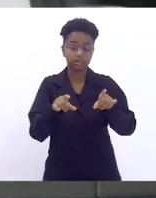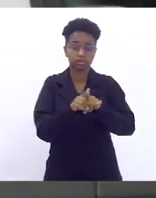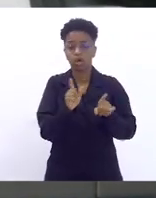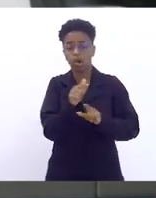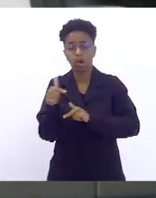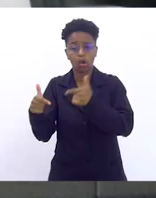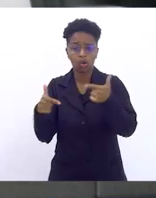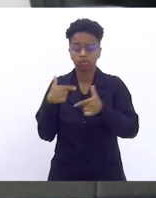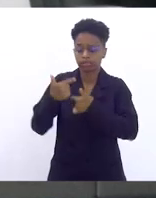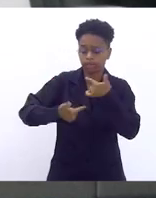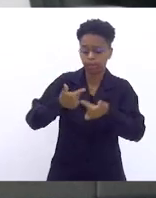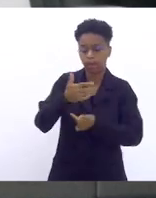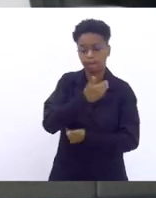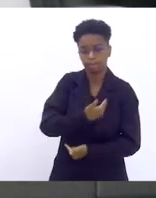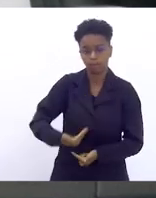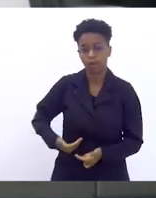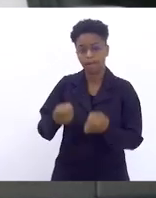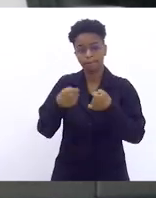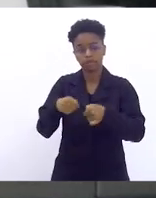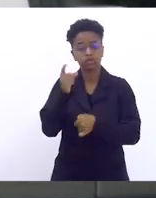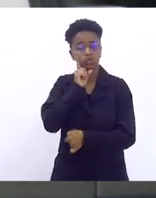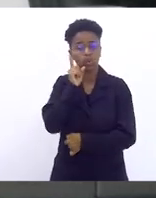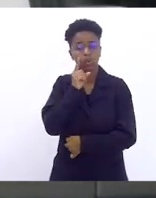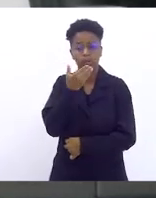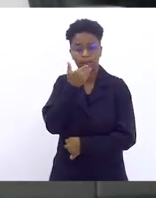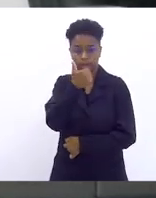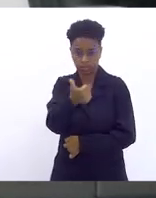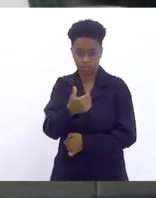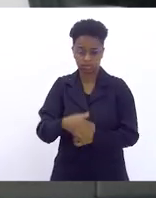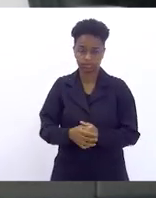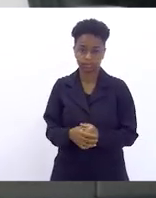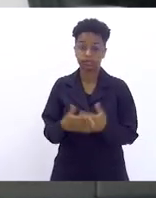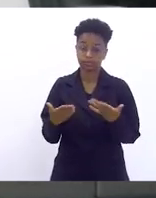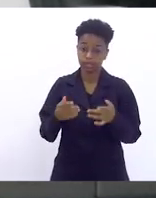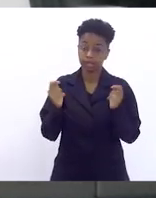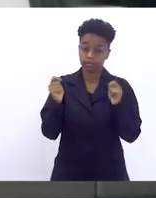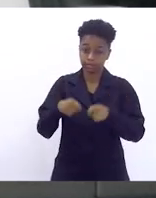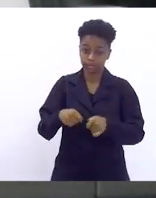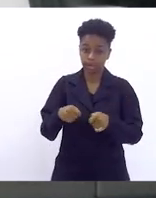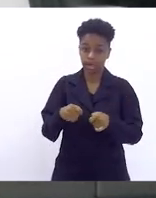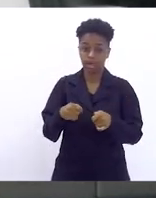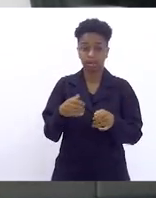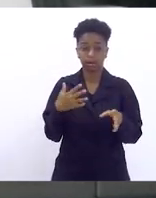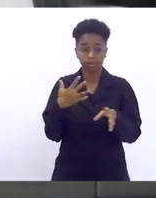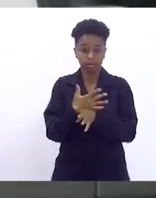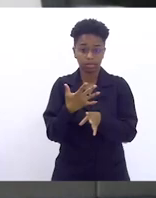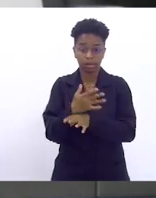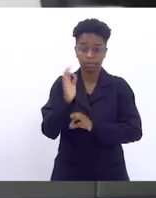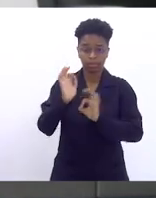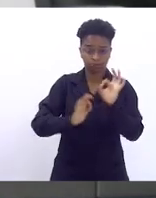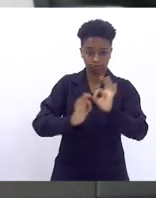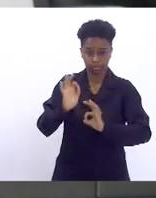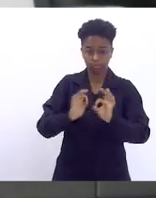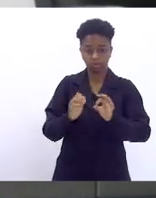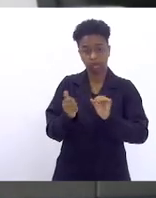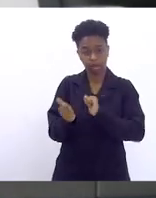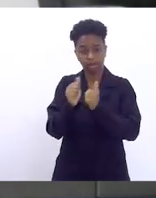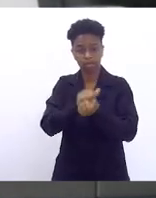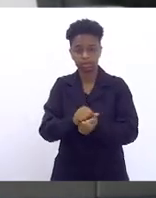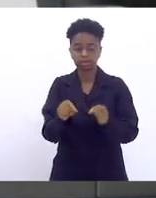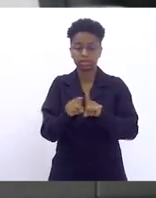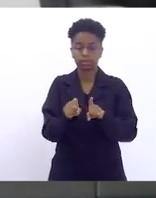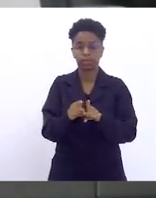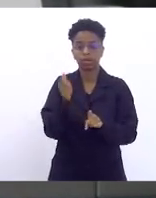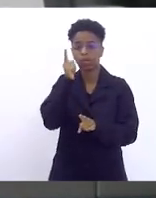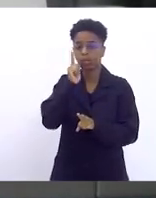a gente precisa estar melhorando A cada dia para que a essa urbanização seja mais adequada e a gente possa